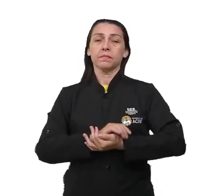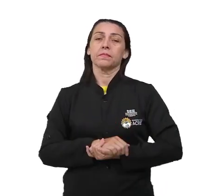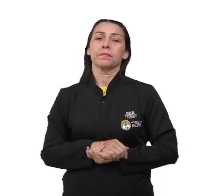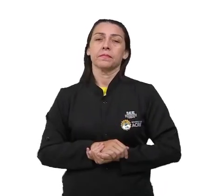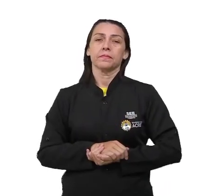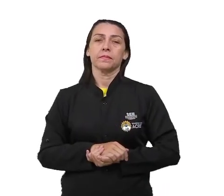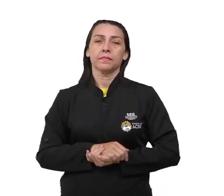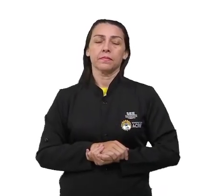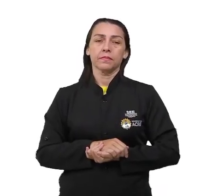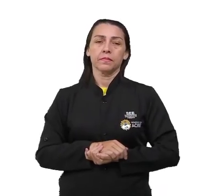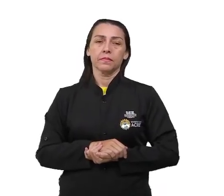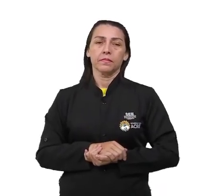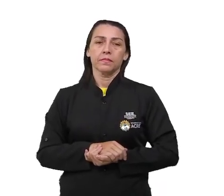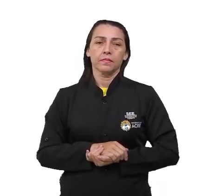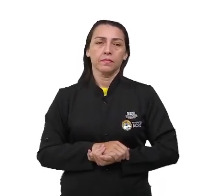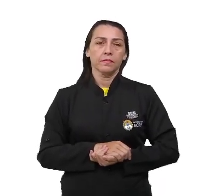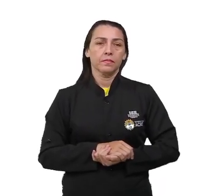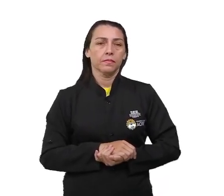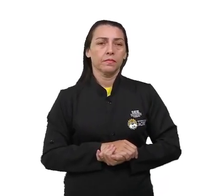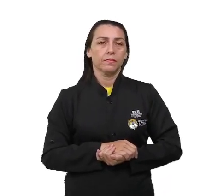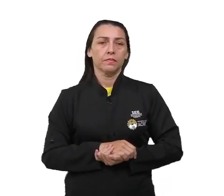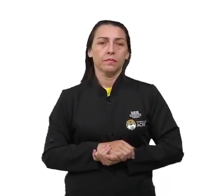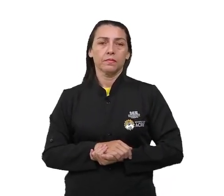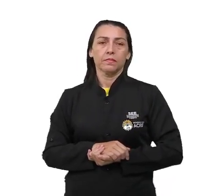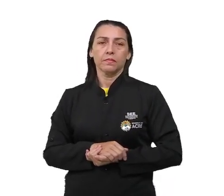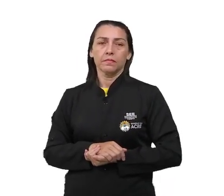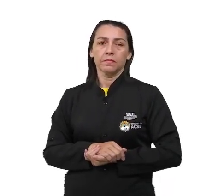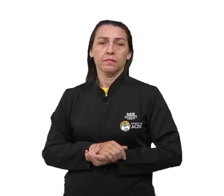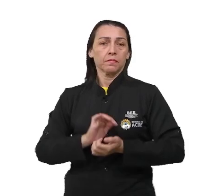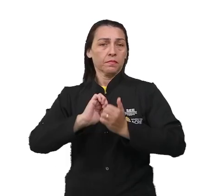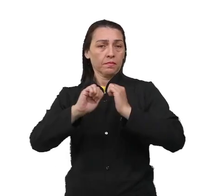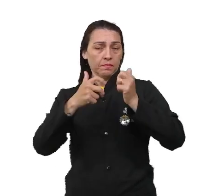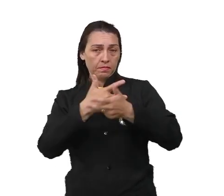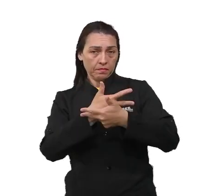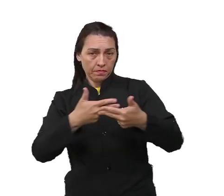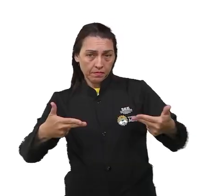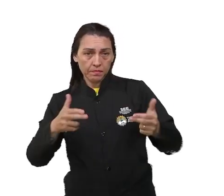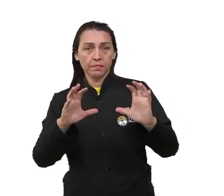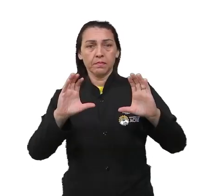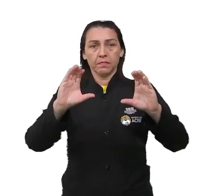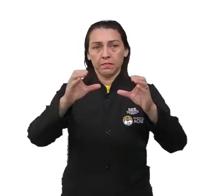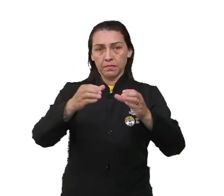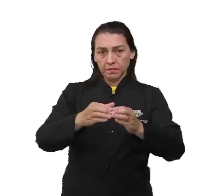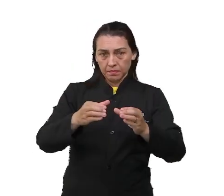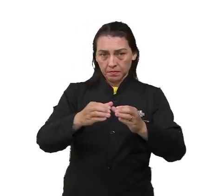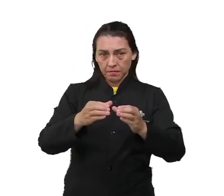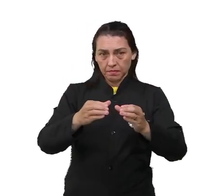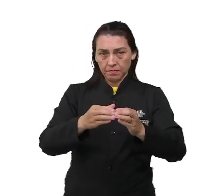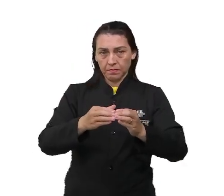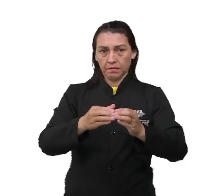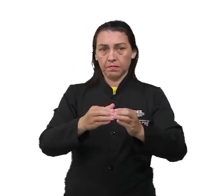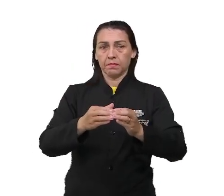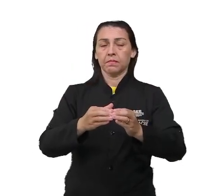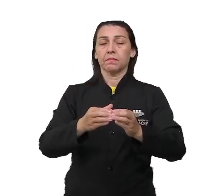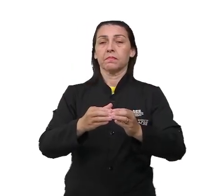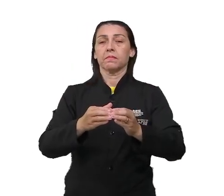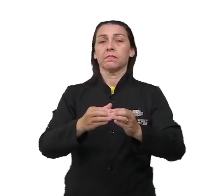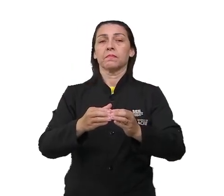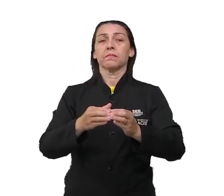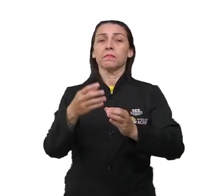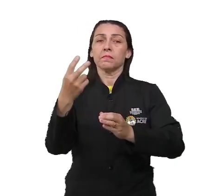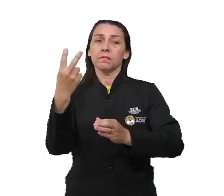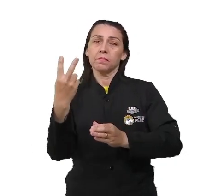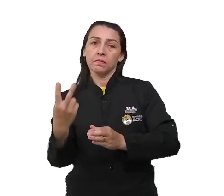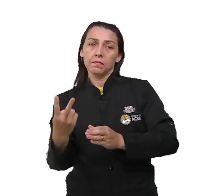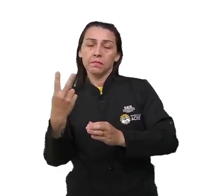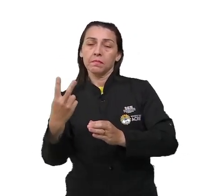with goalposts at each end. O American Football, ou no caso o futebol americano,